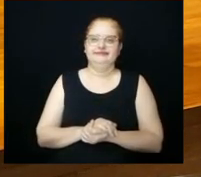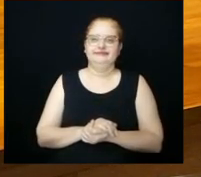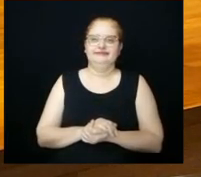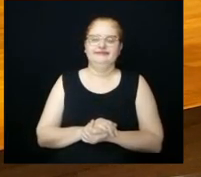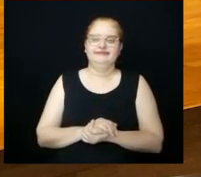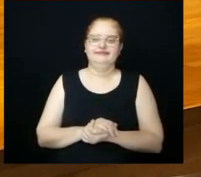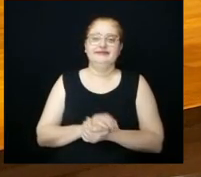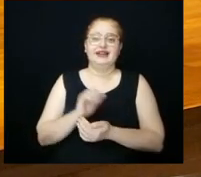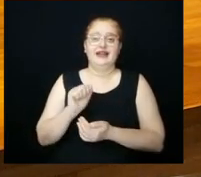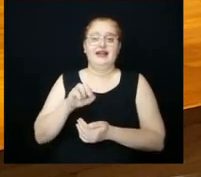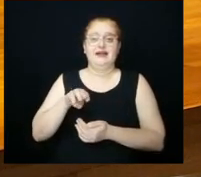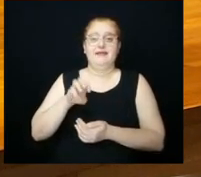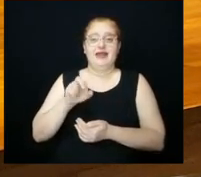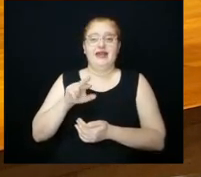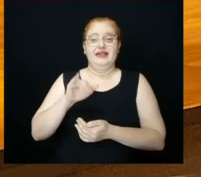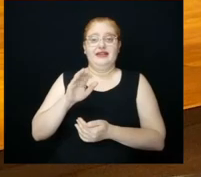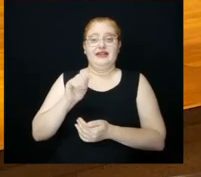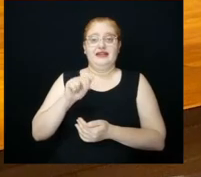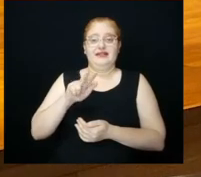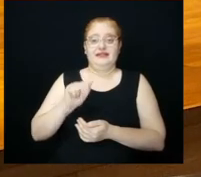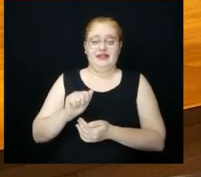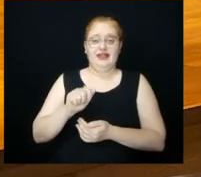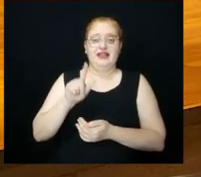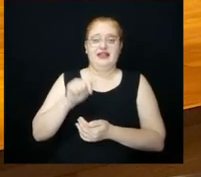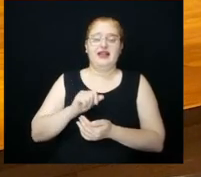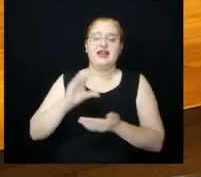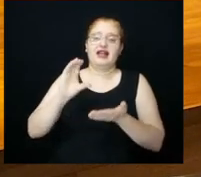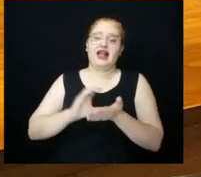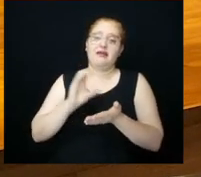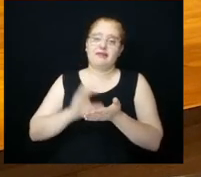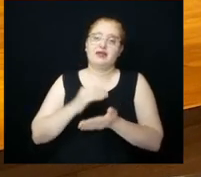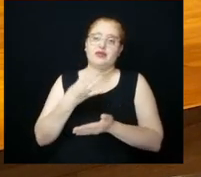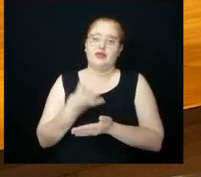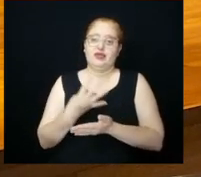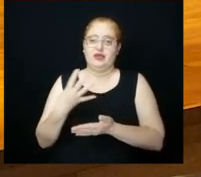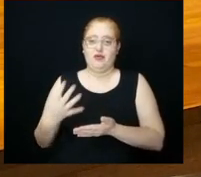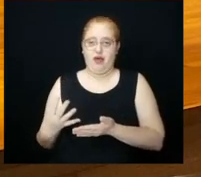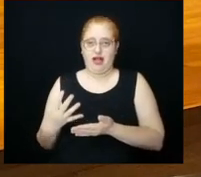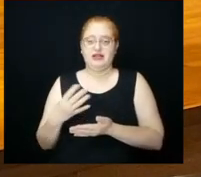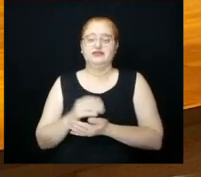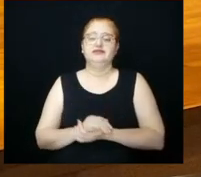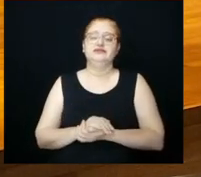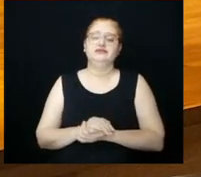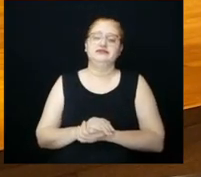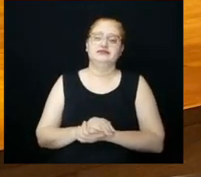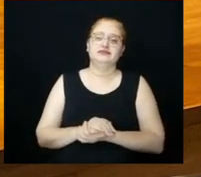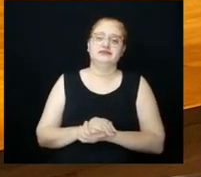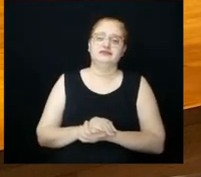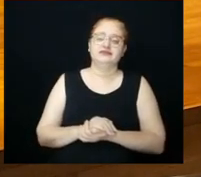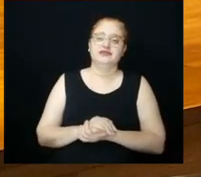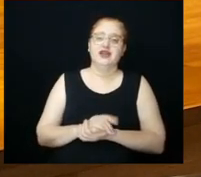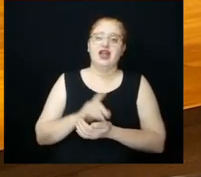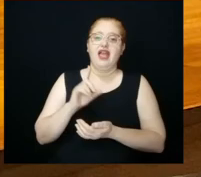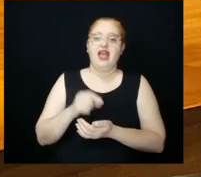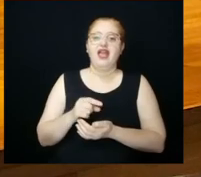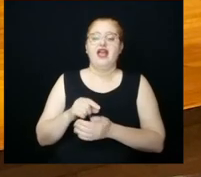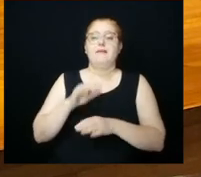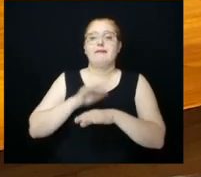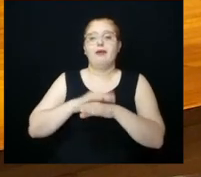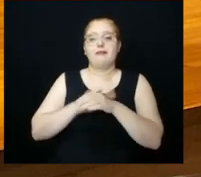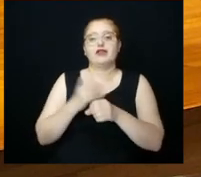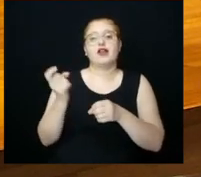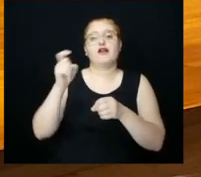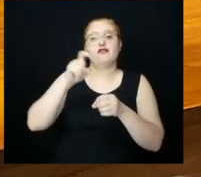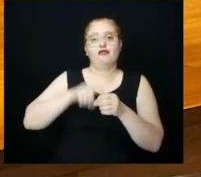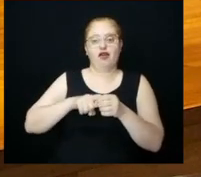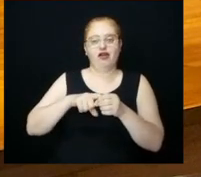Então, Americaná. Aqui é o capítulo 44, então já estamos bem adiantados no livro. Né? É quando ela retorna, que é